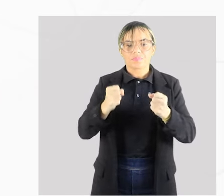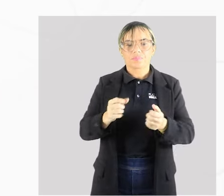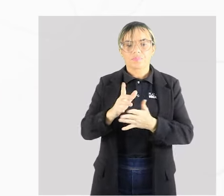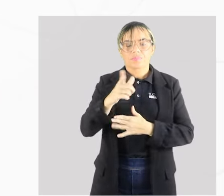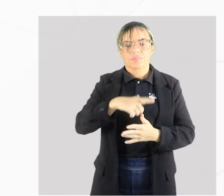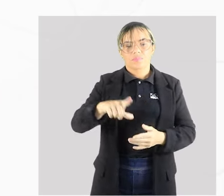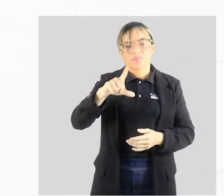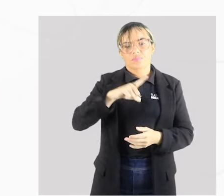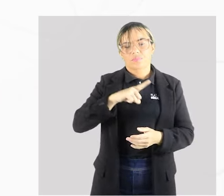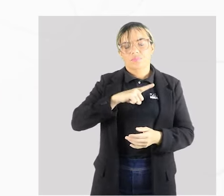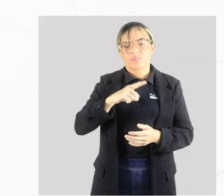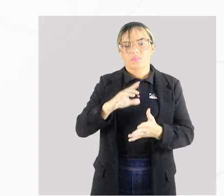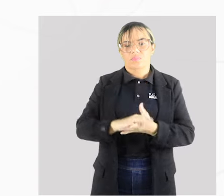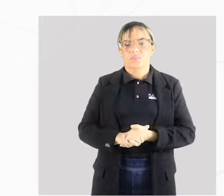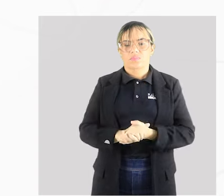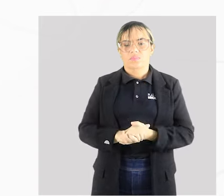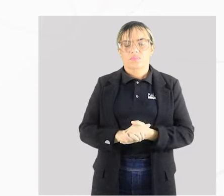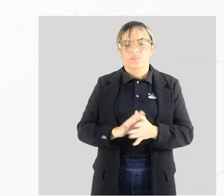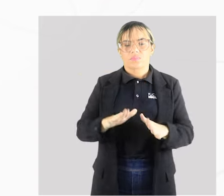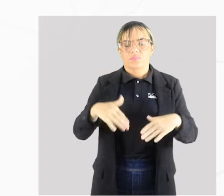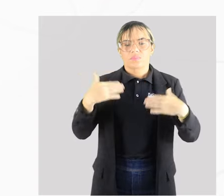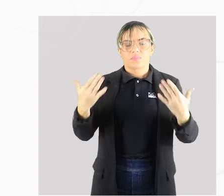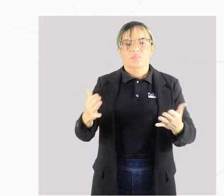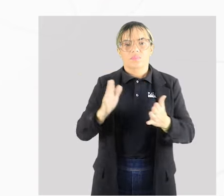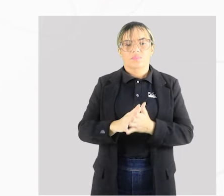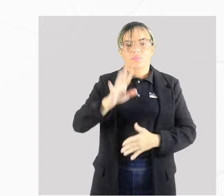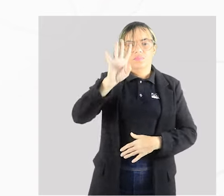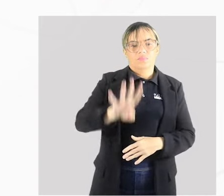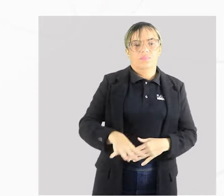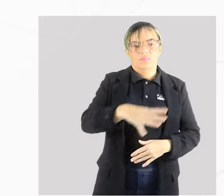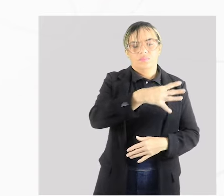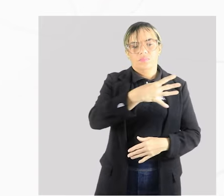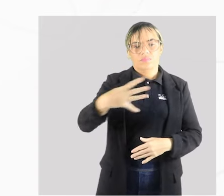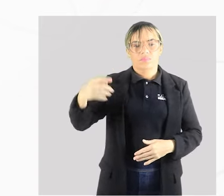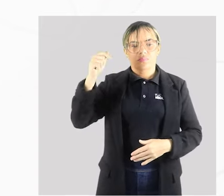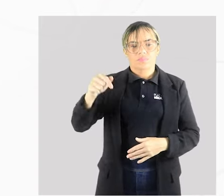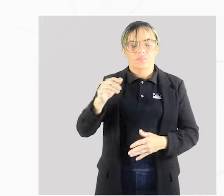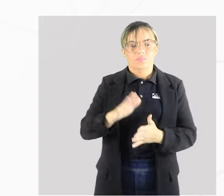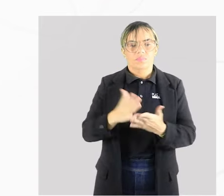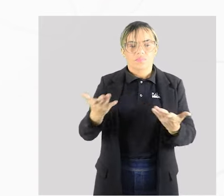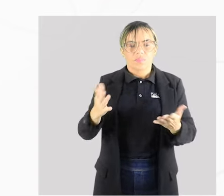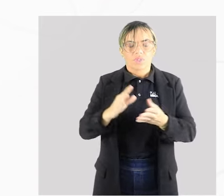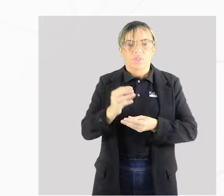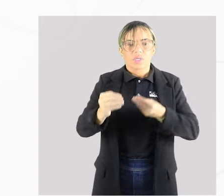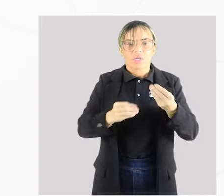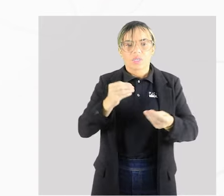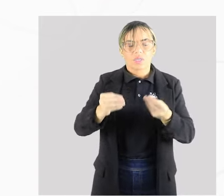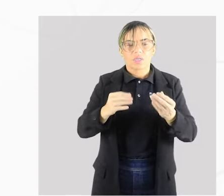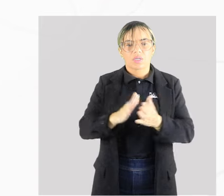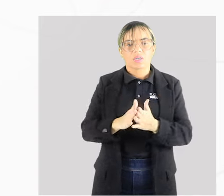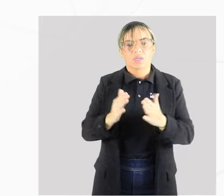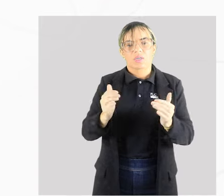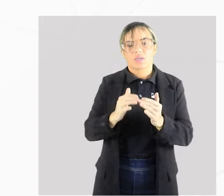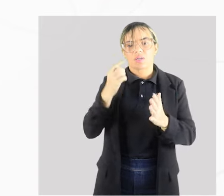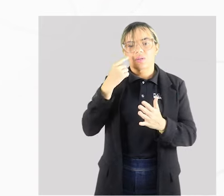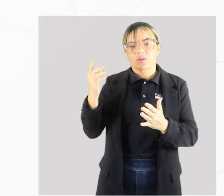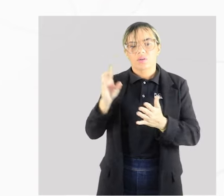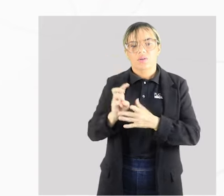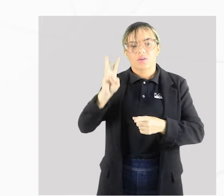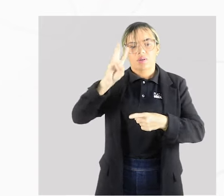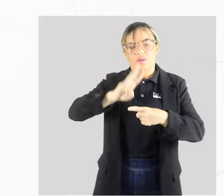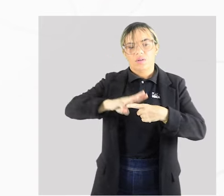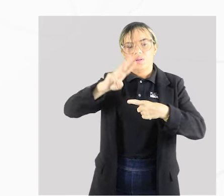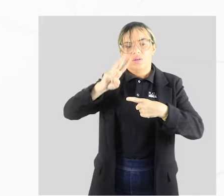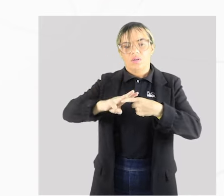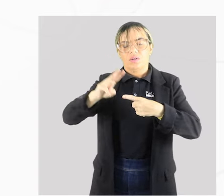tem né Aí eh uma tabela decifrar observem que vocês vão conseguir formar as trincas né e